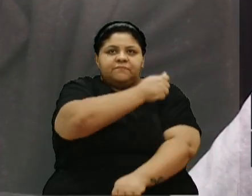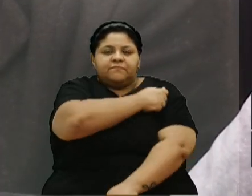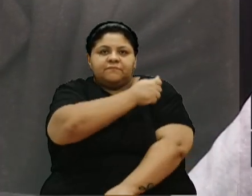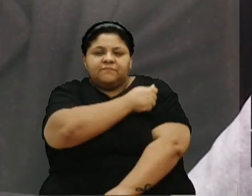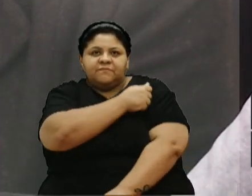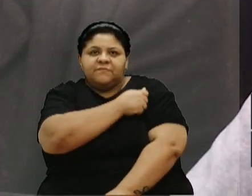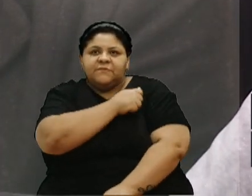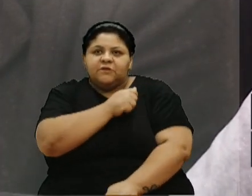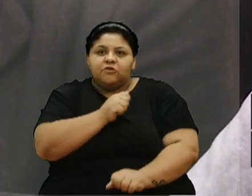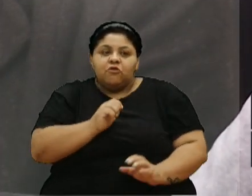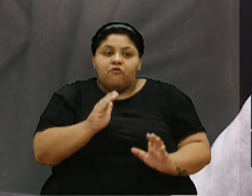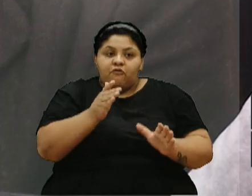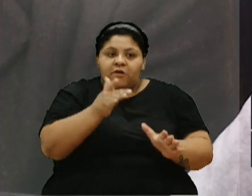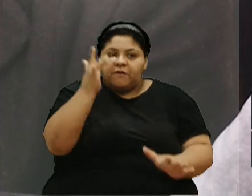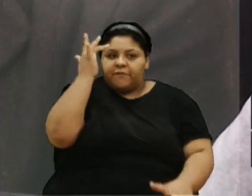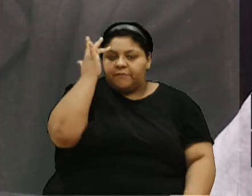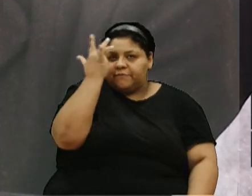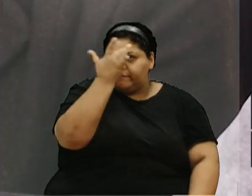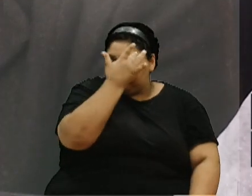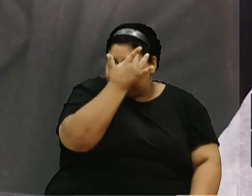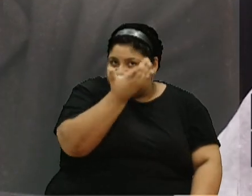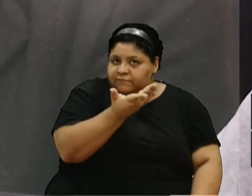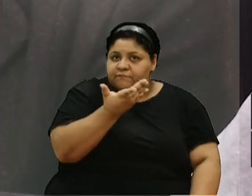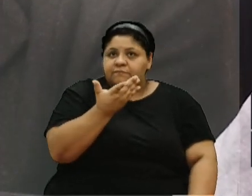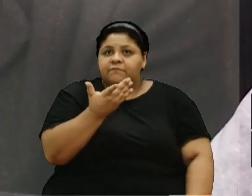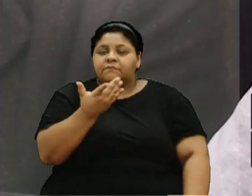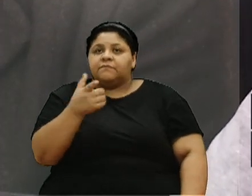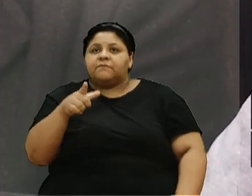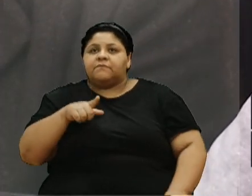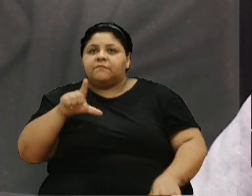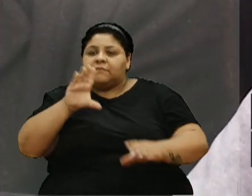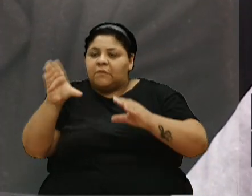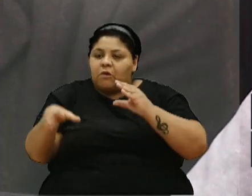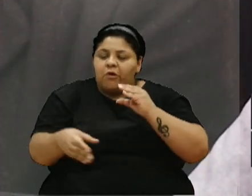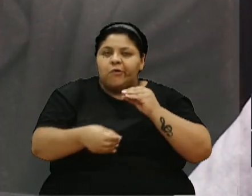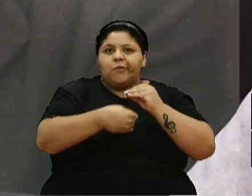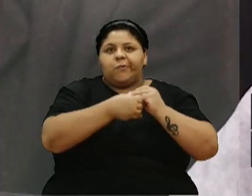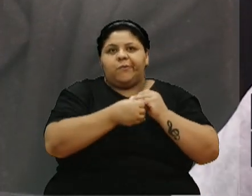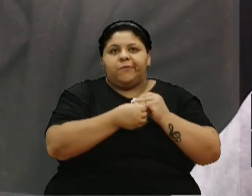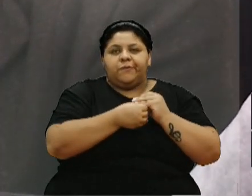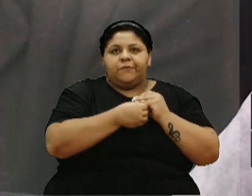saúde mental. E aí abrange também outras